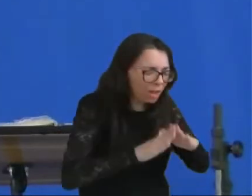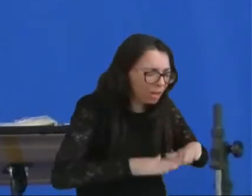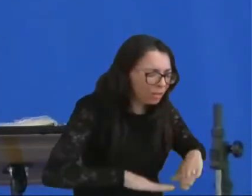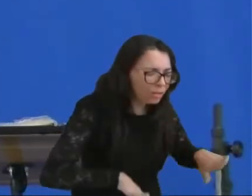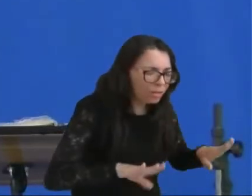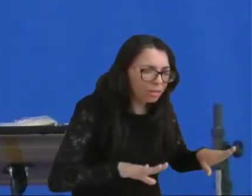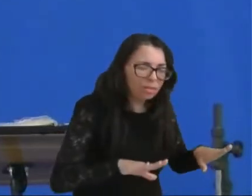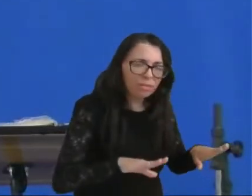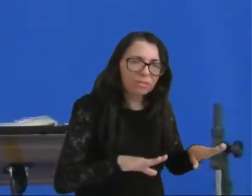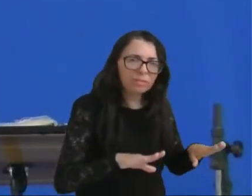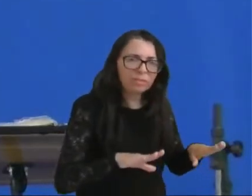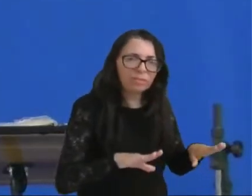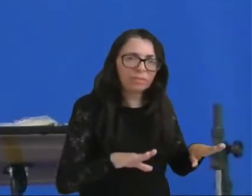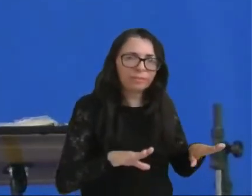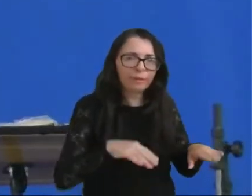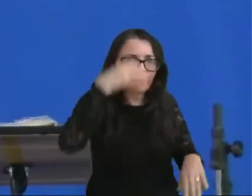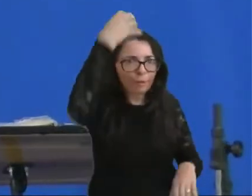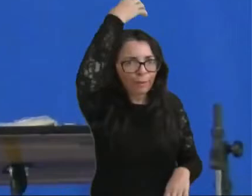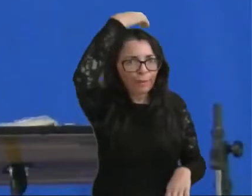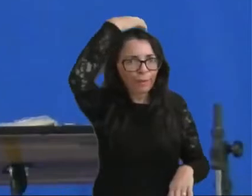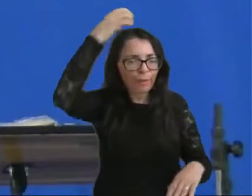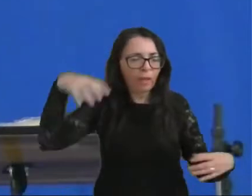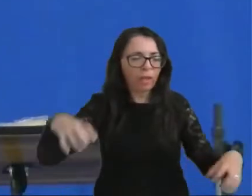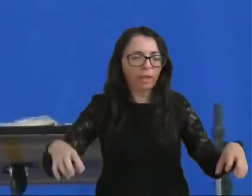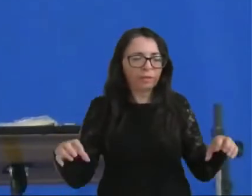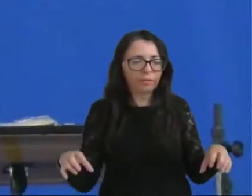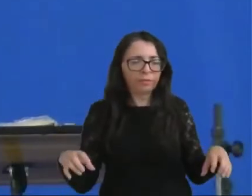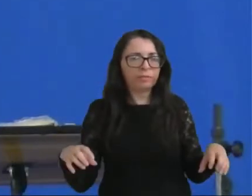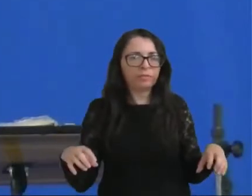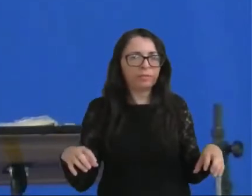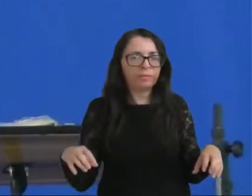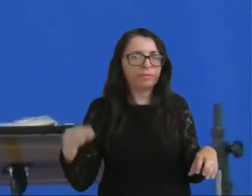deusa Diana, a deusa dos Efésios.